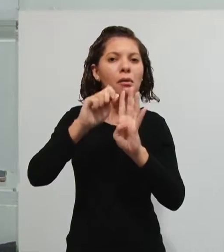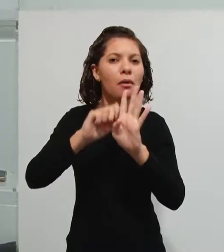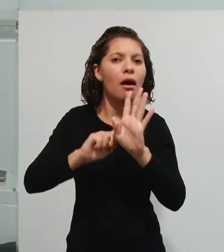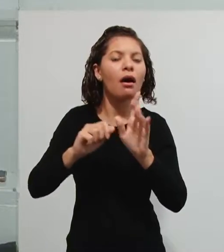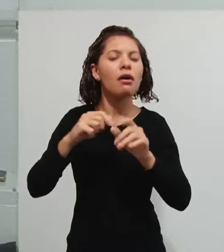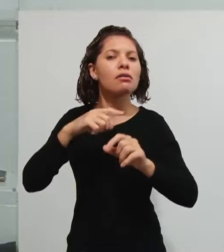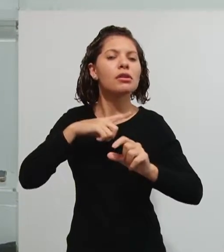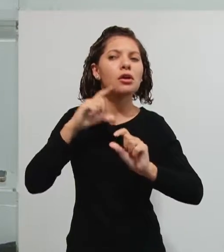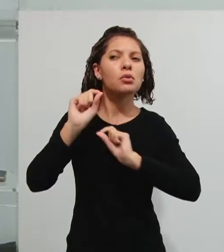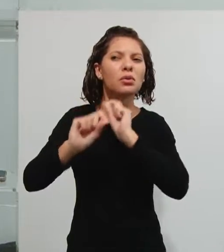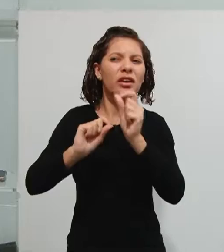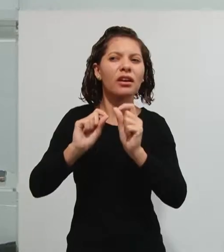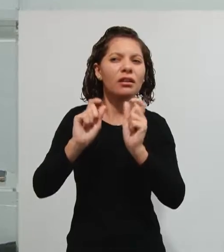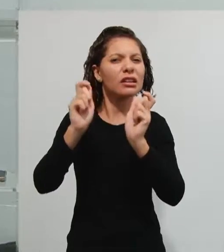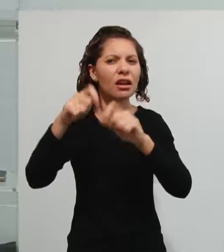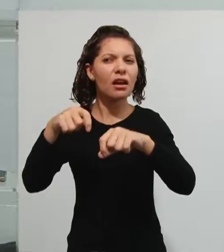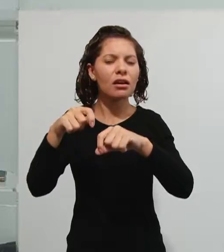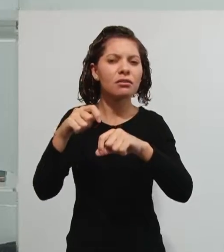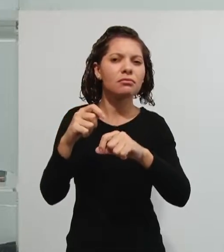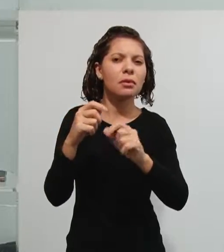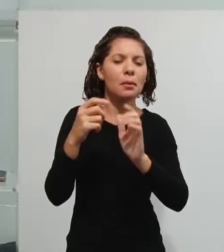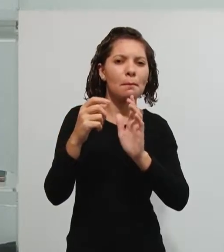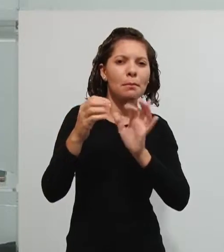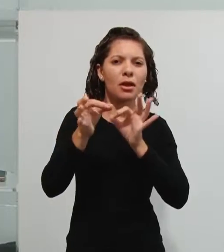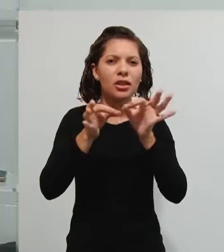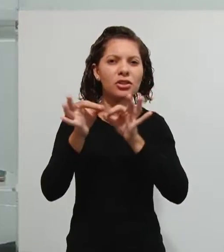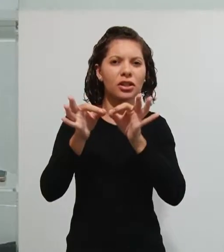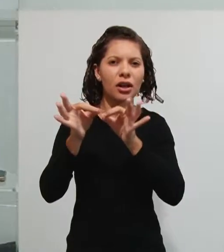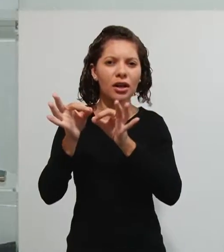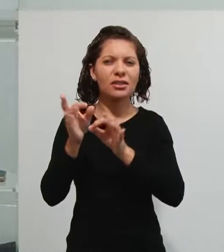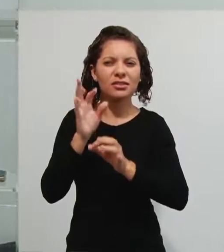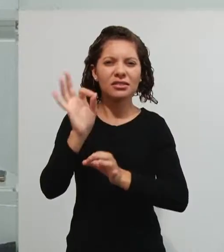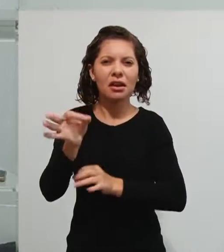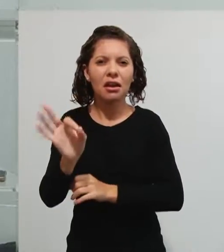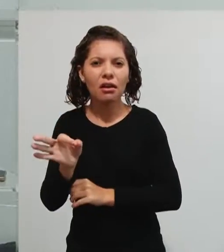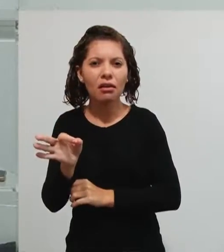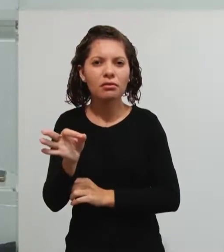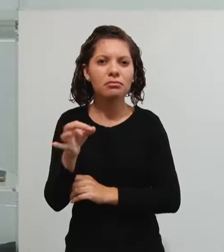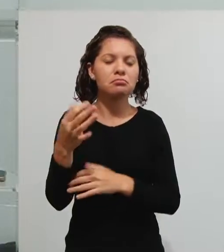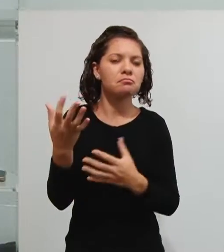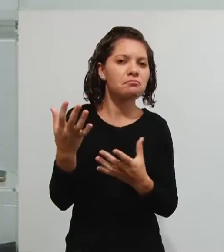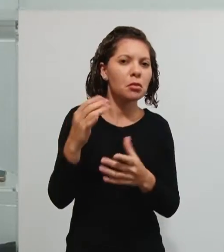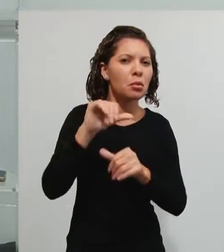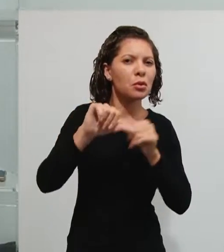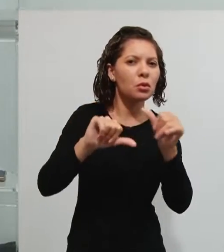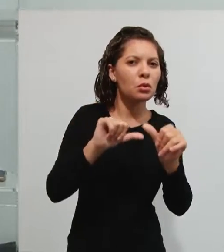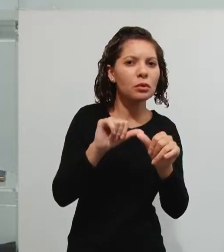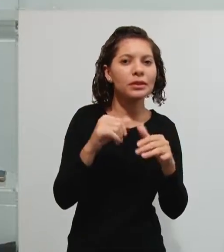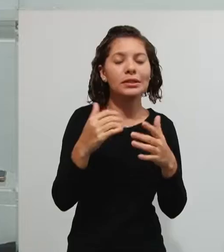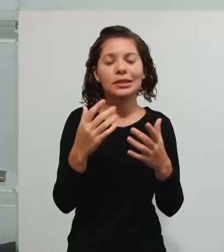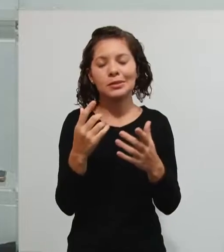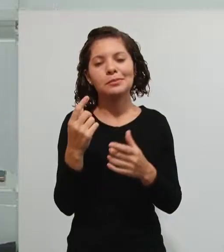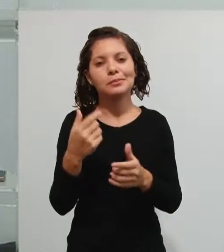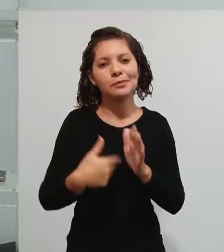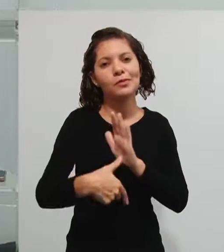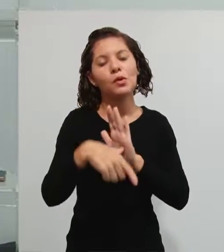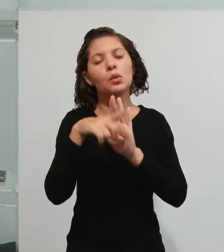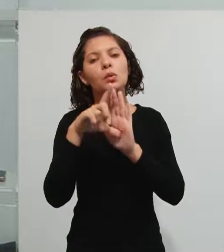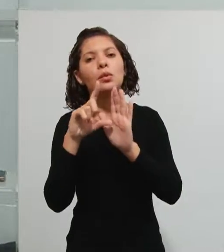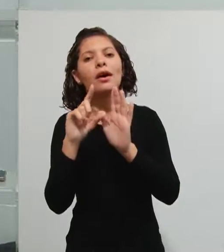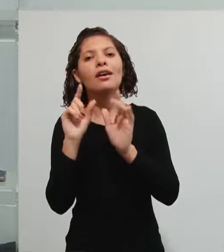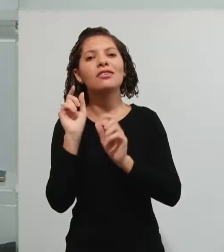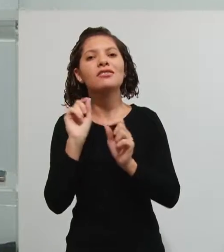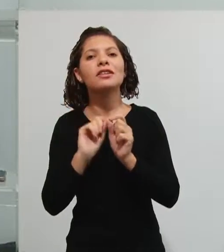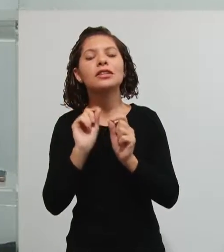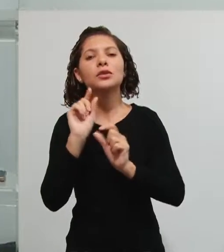tal qual foi planejada. Para quê? Para que não haja desvio. E tendo um desvio, eu preciso voltar